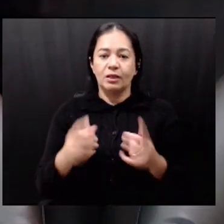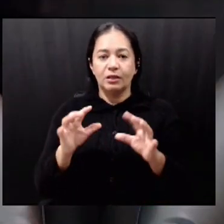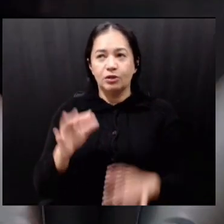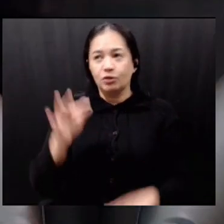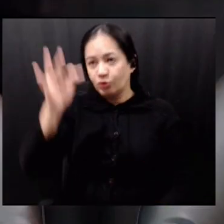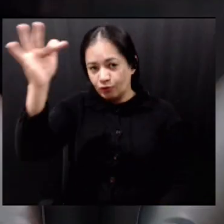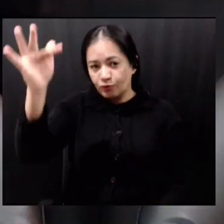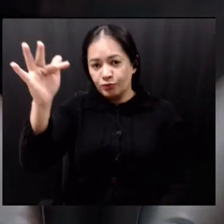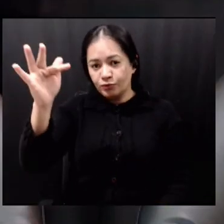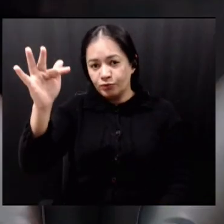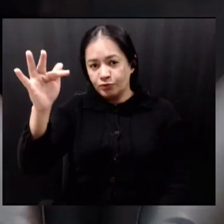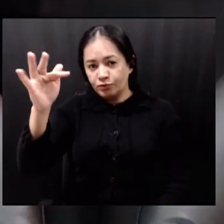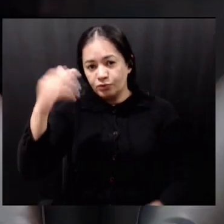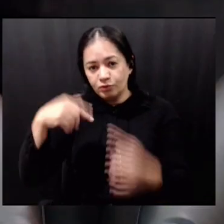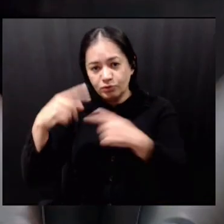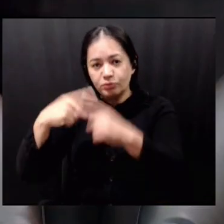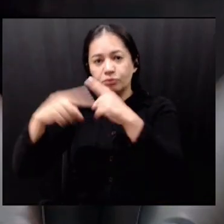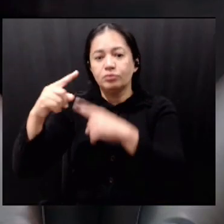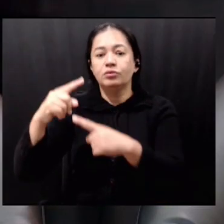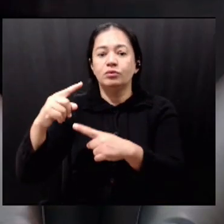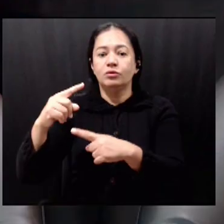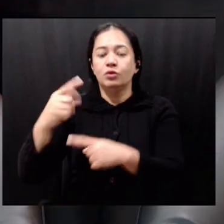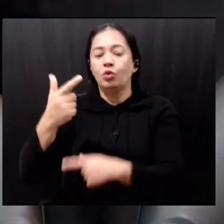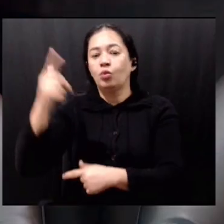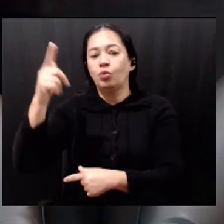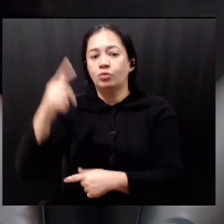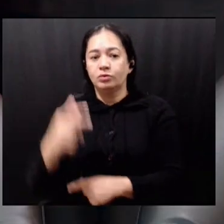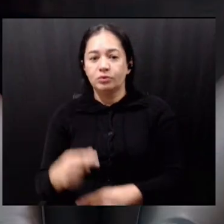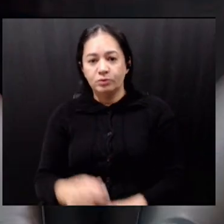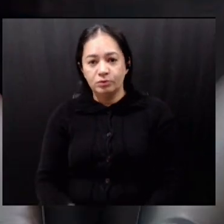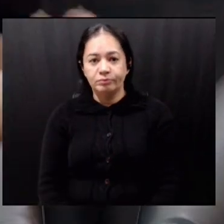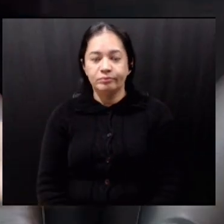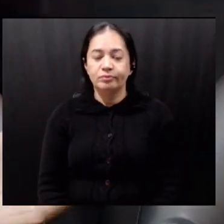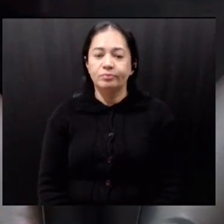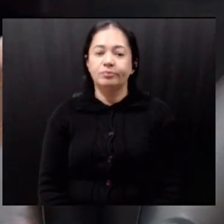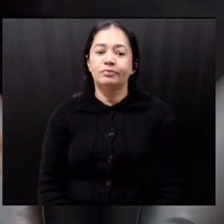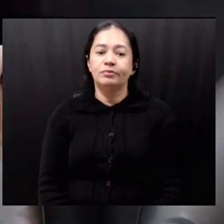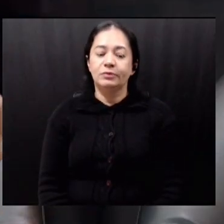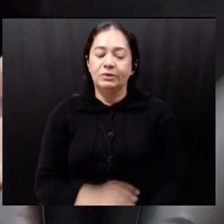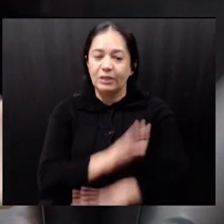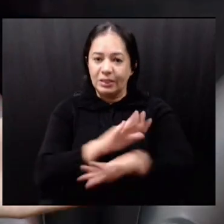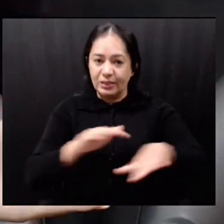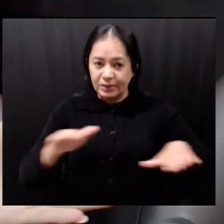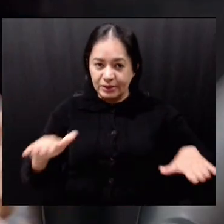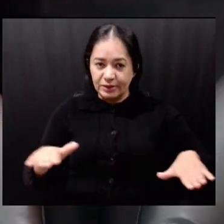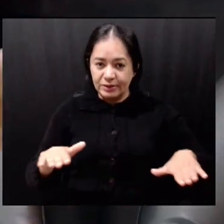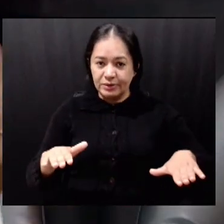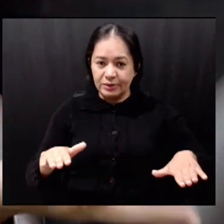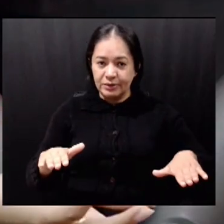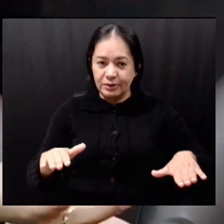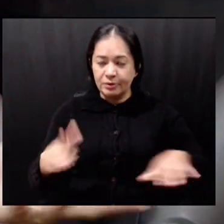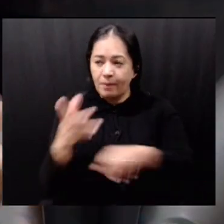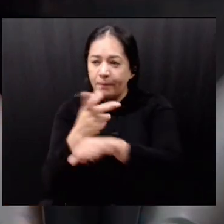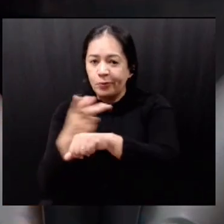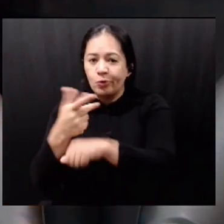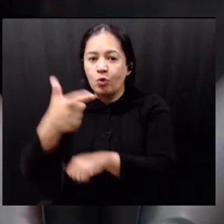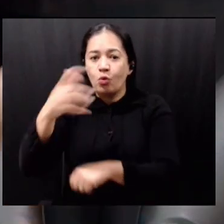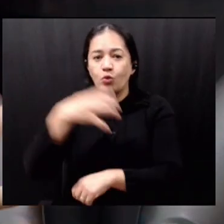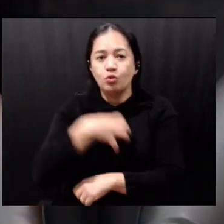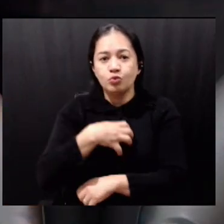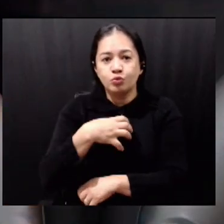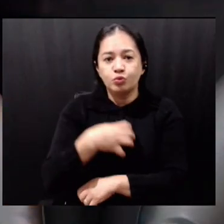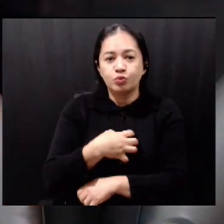desencadeando muitos outros fatores. Né? E a criança, ela vai buscando outras formas de se